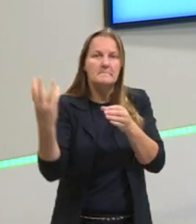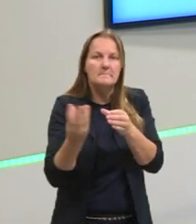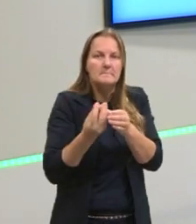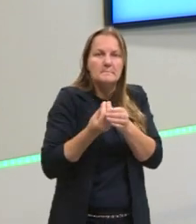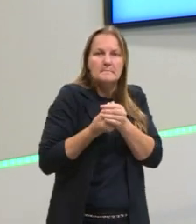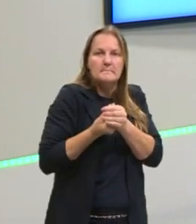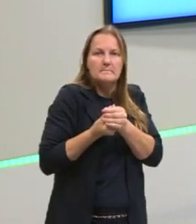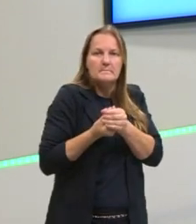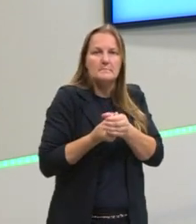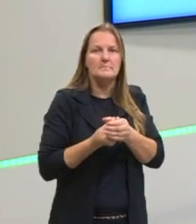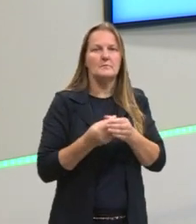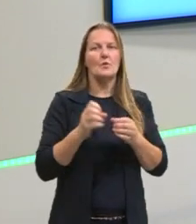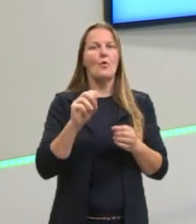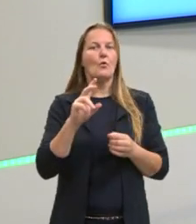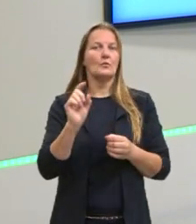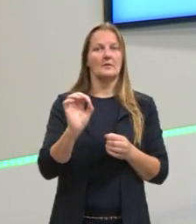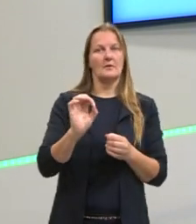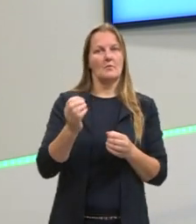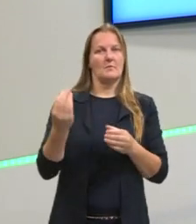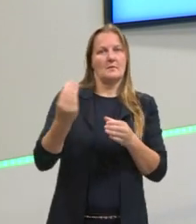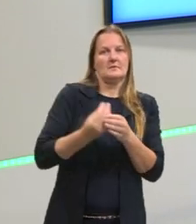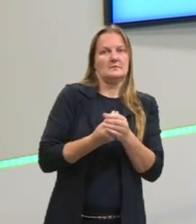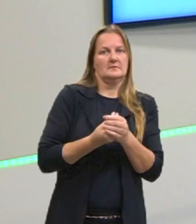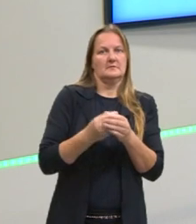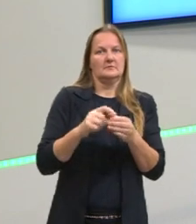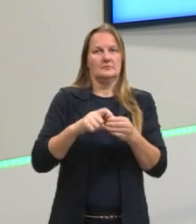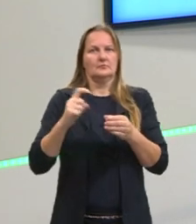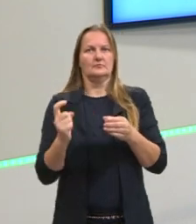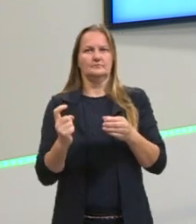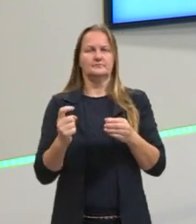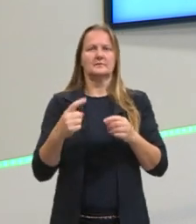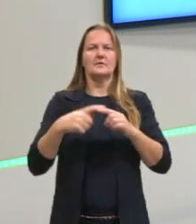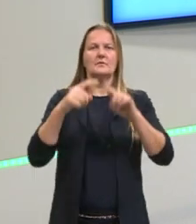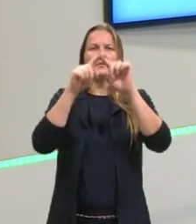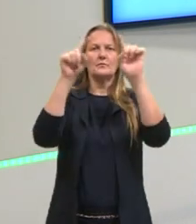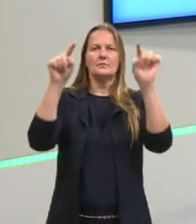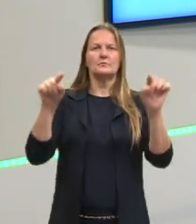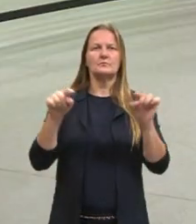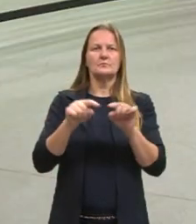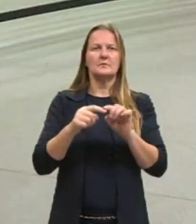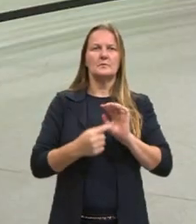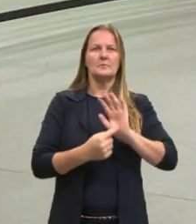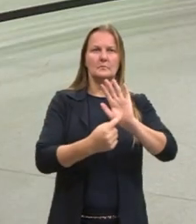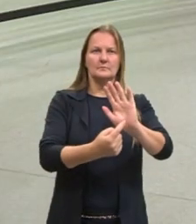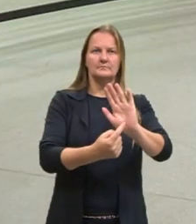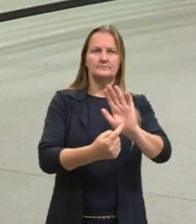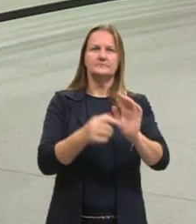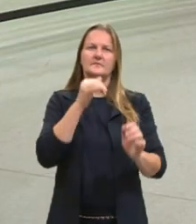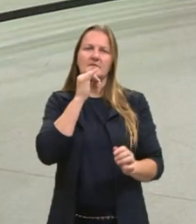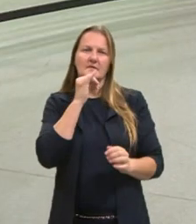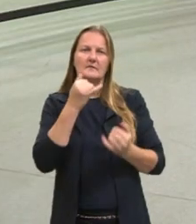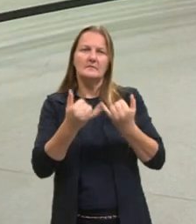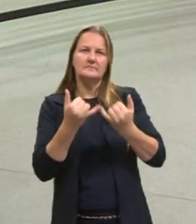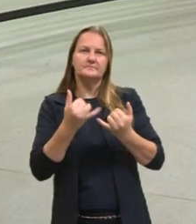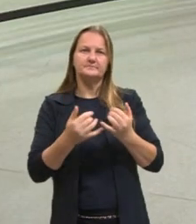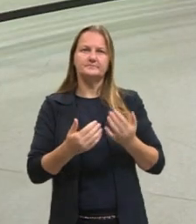um determinado conjunto. Agora eu vou vir para o quadro aqui para poder, então, fazer esse exemplo aqui de baixo,